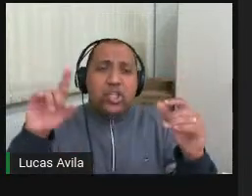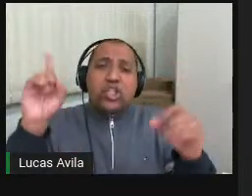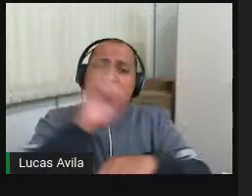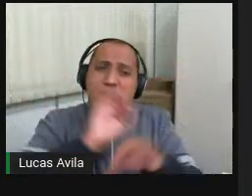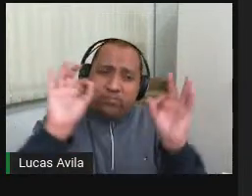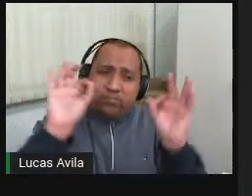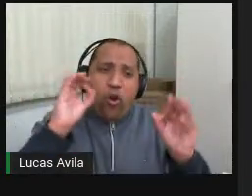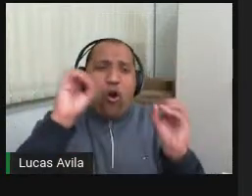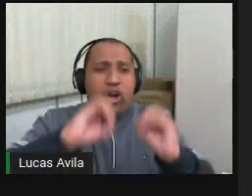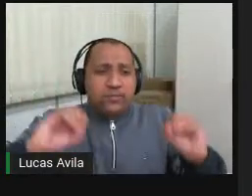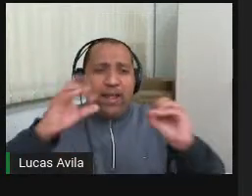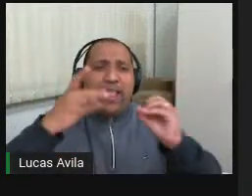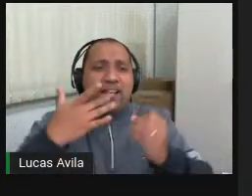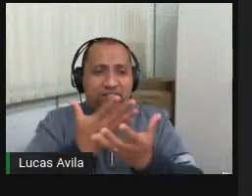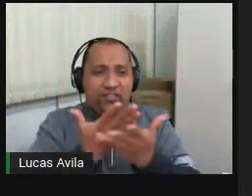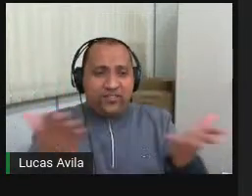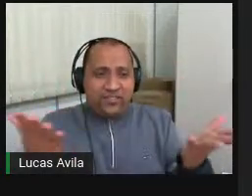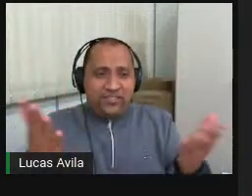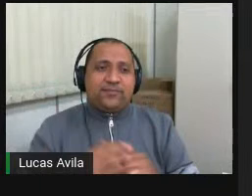ótima solenidade.